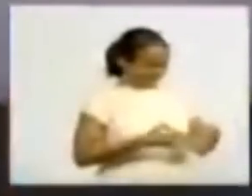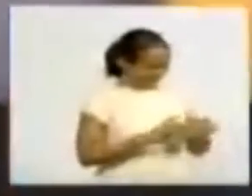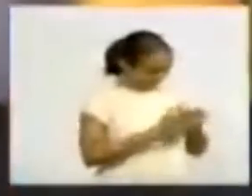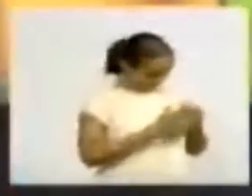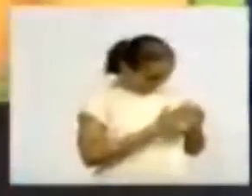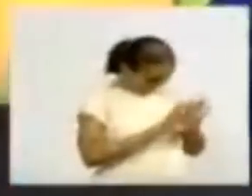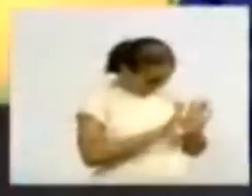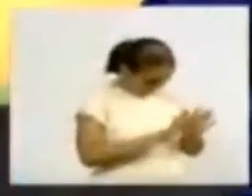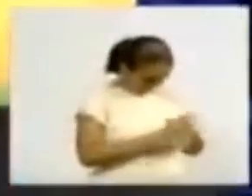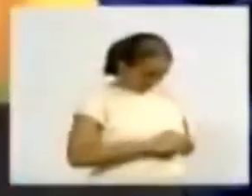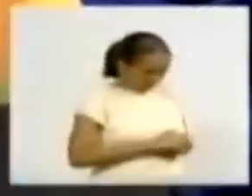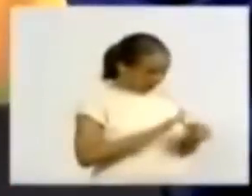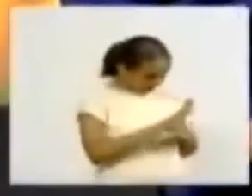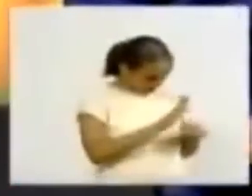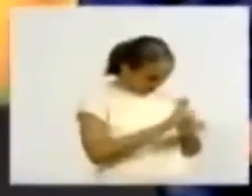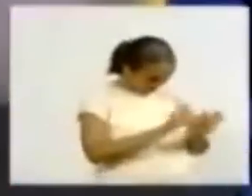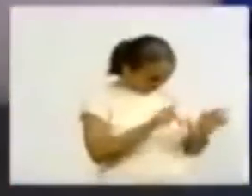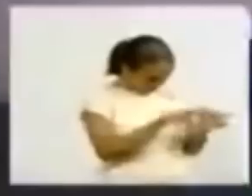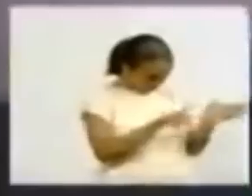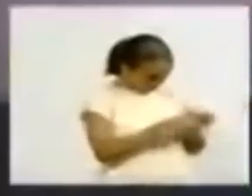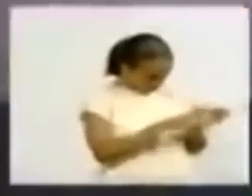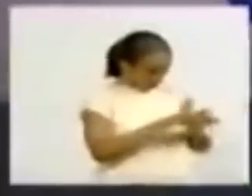faz um favorzinho para você mesmo.